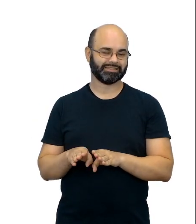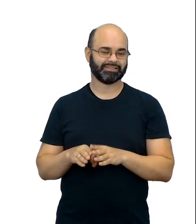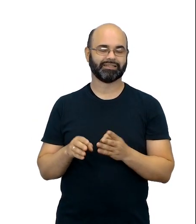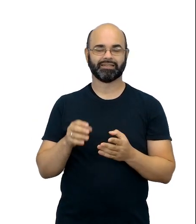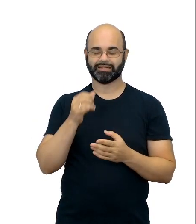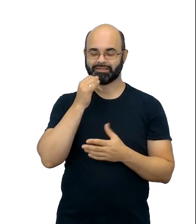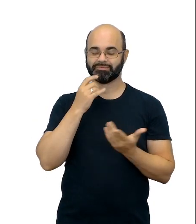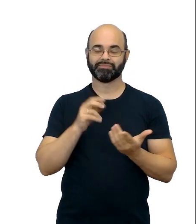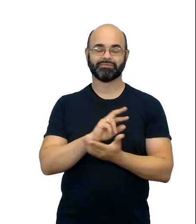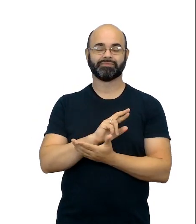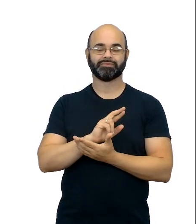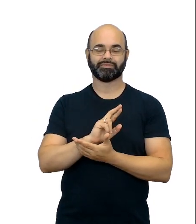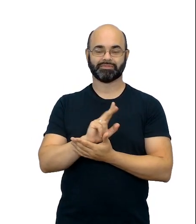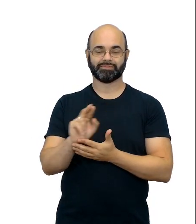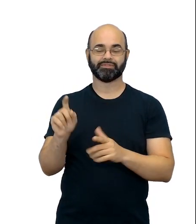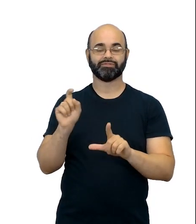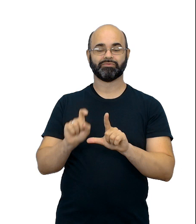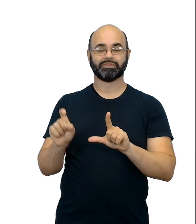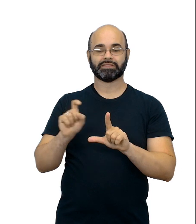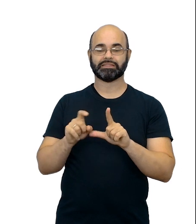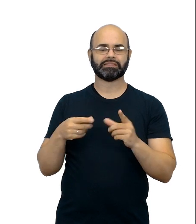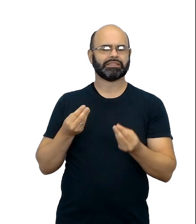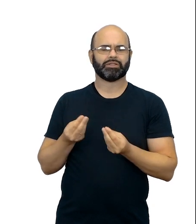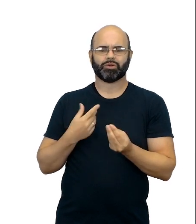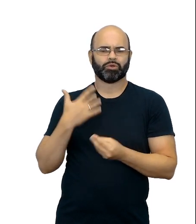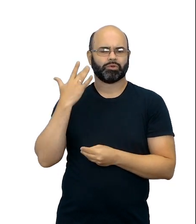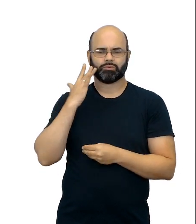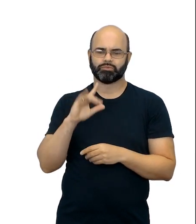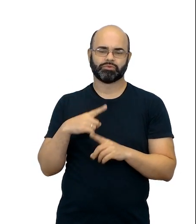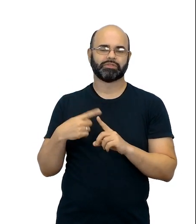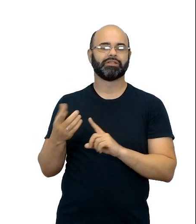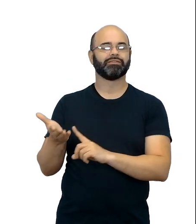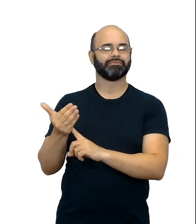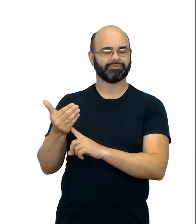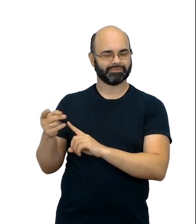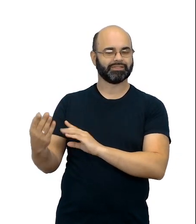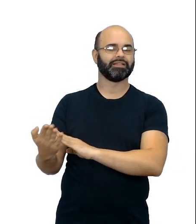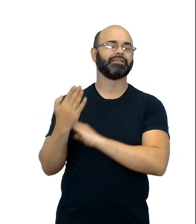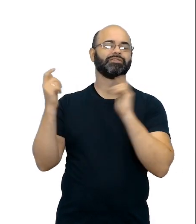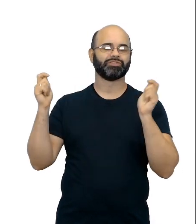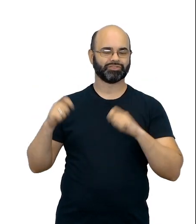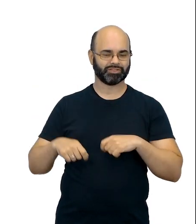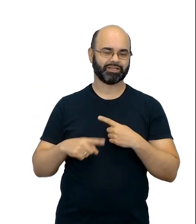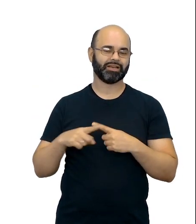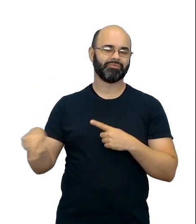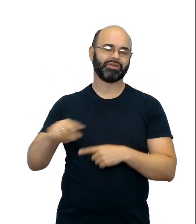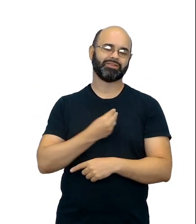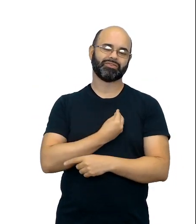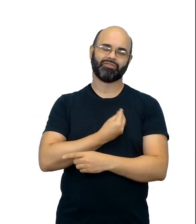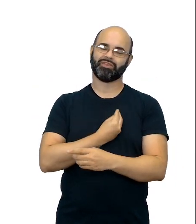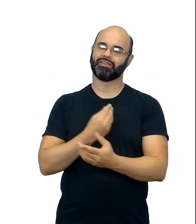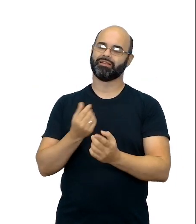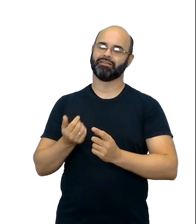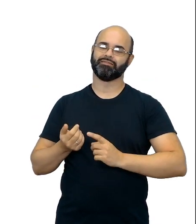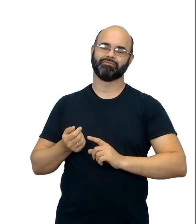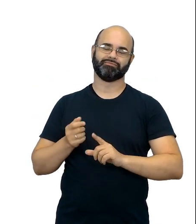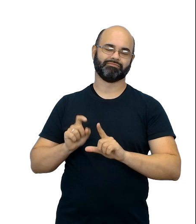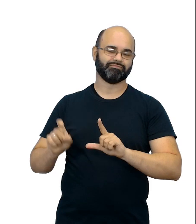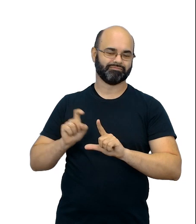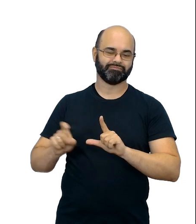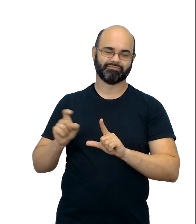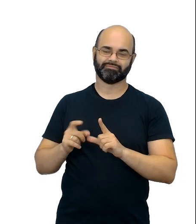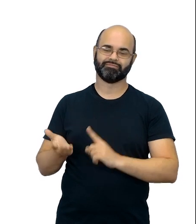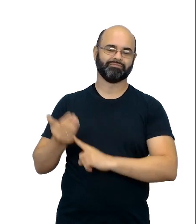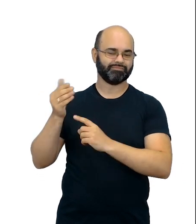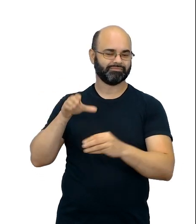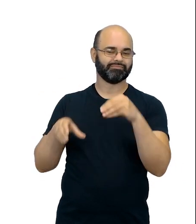algumas ferramentas tecnológicas, porque eles estão praticamente na vida da vida cotidiana deles. Então, nós precisamos